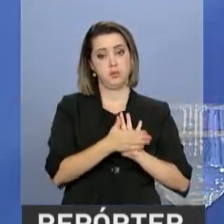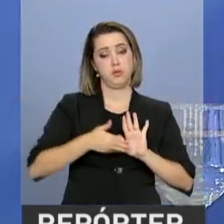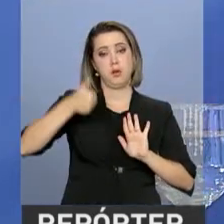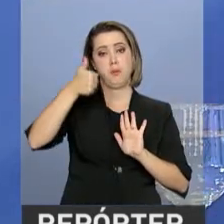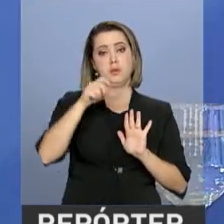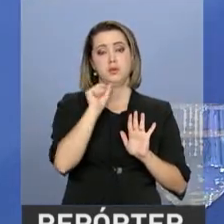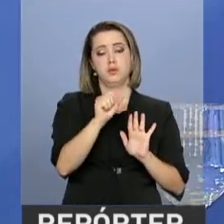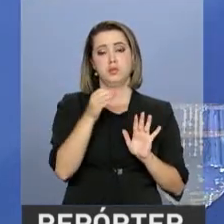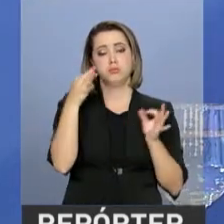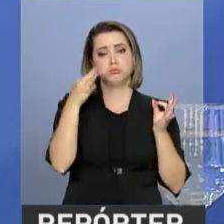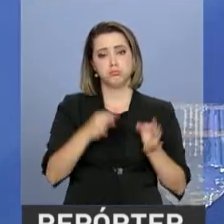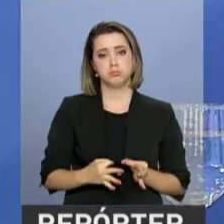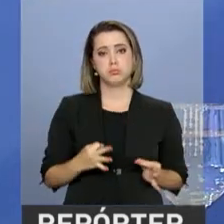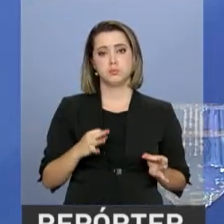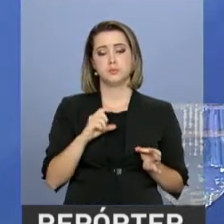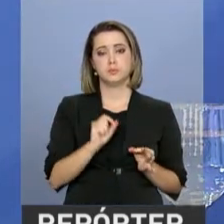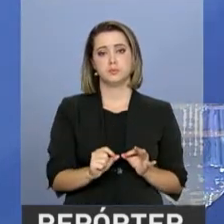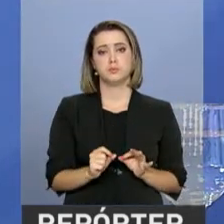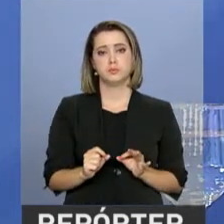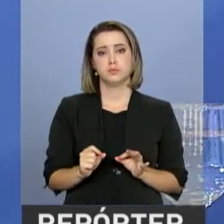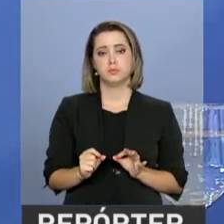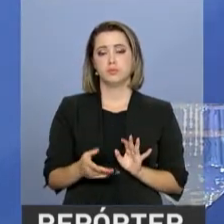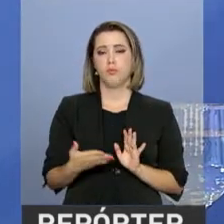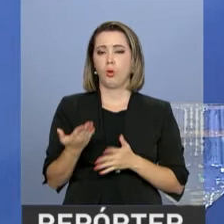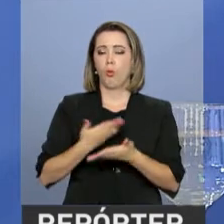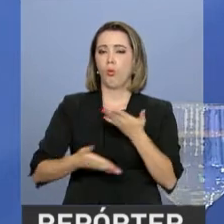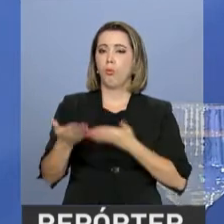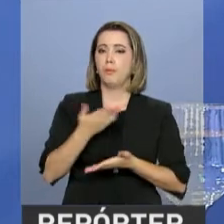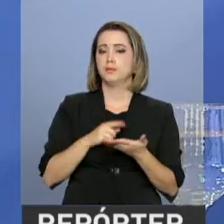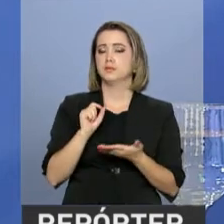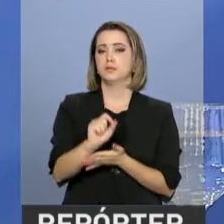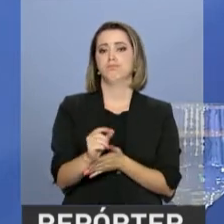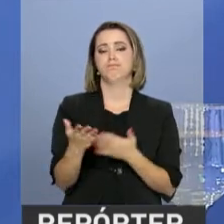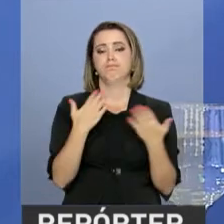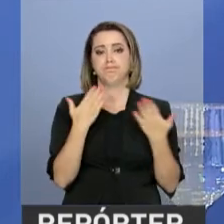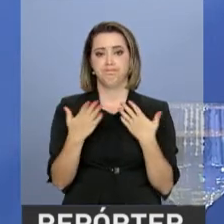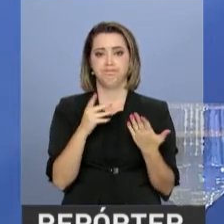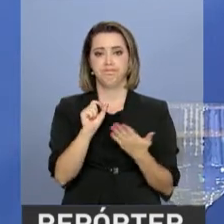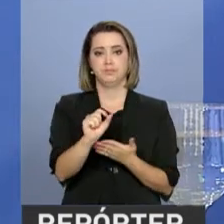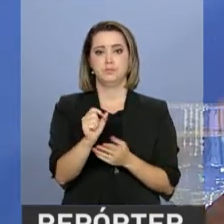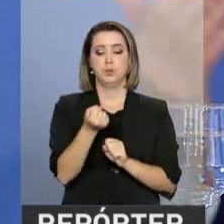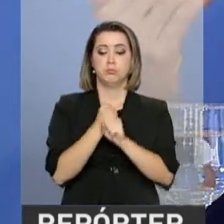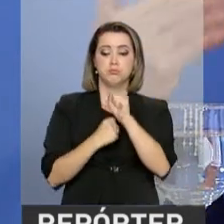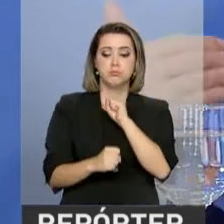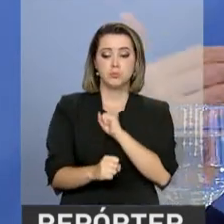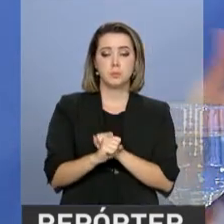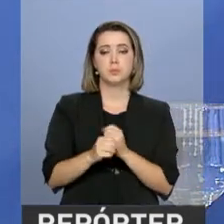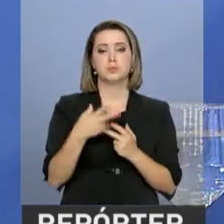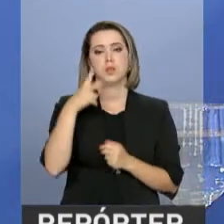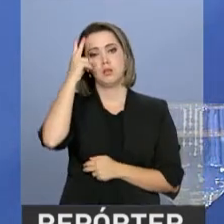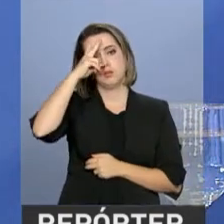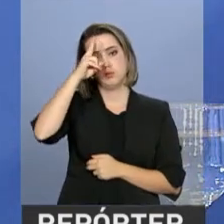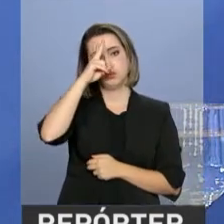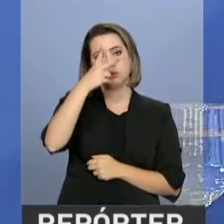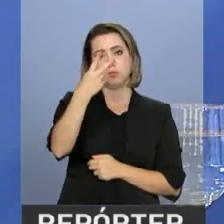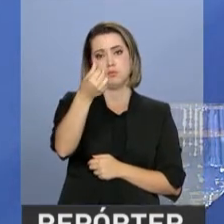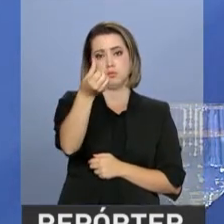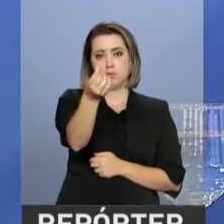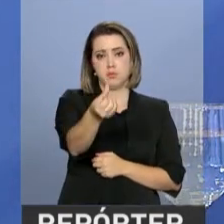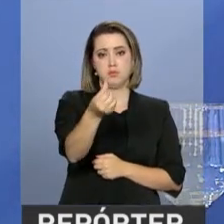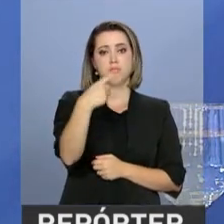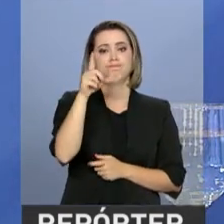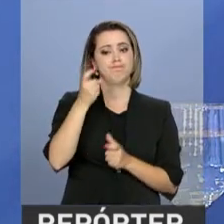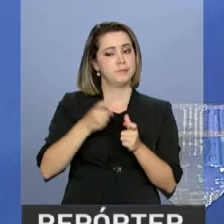substancial em relação os últimos anos lembrando que o doador